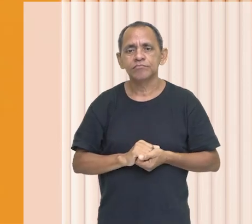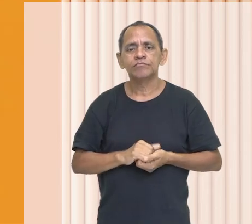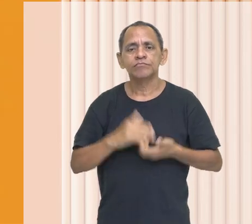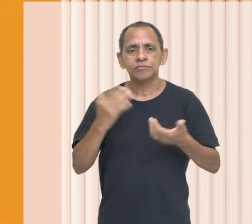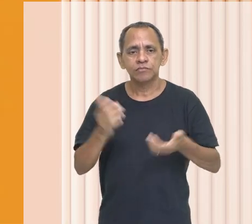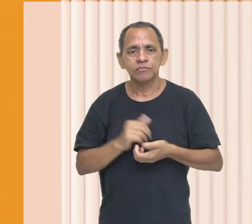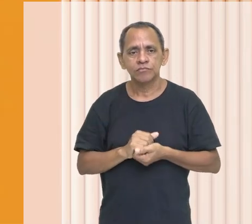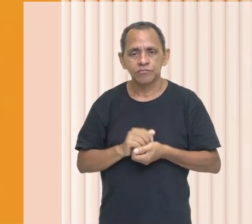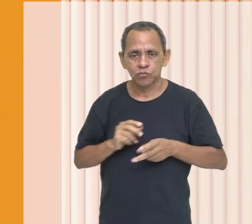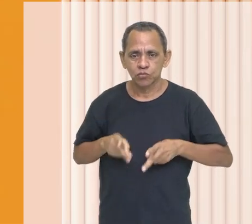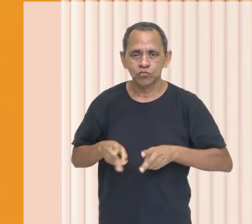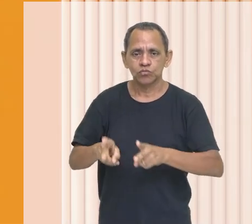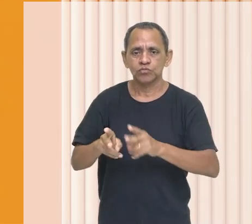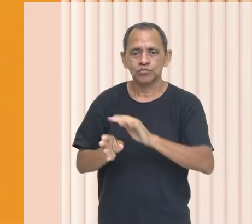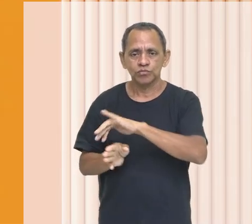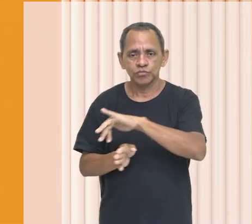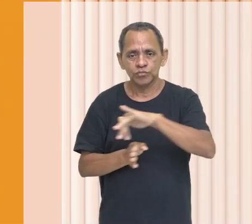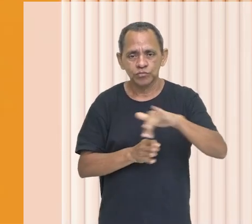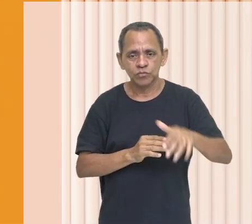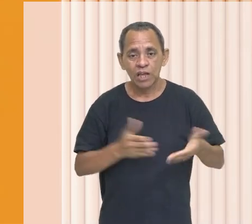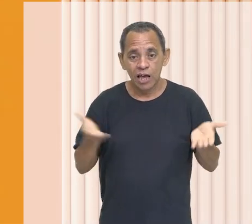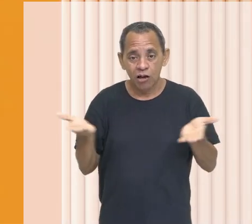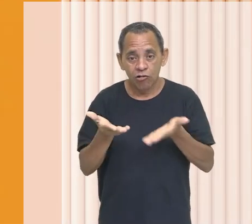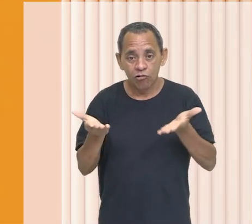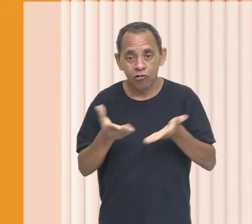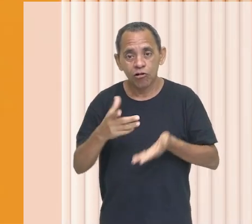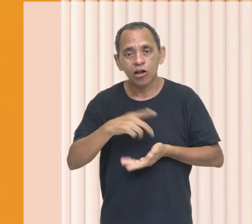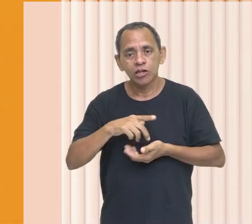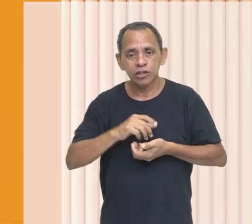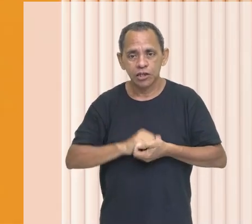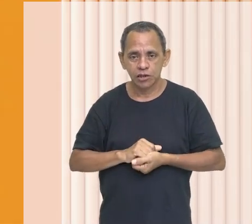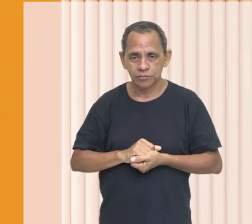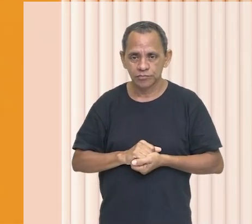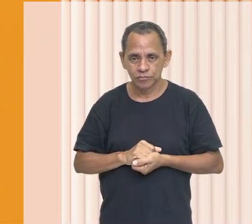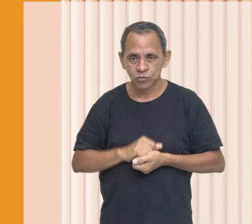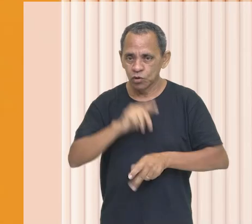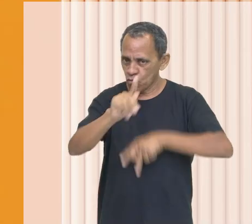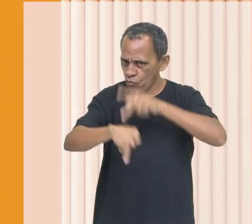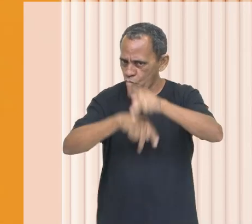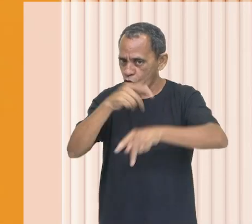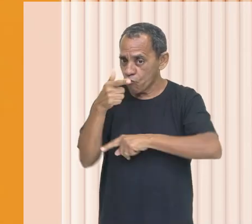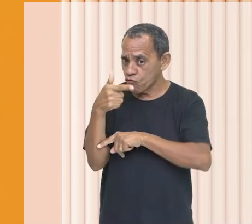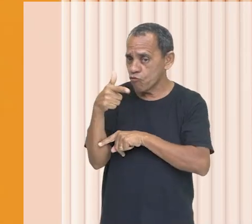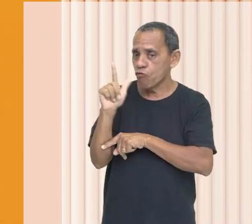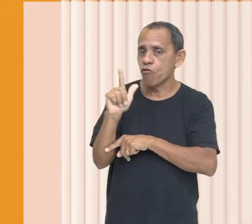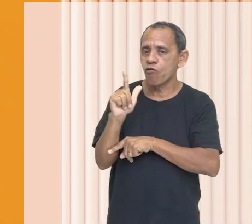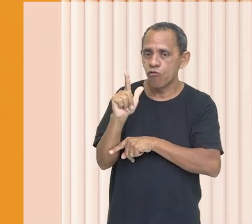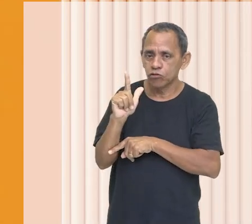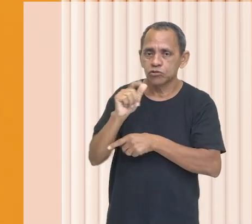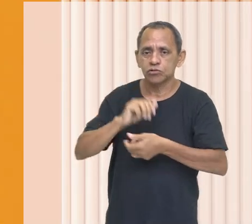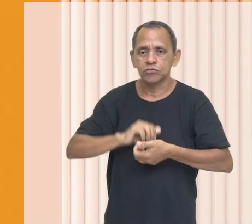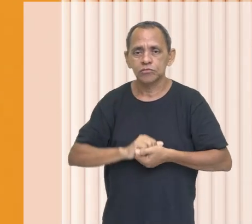nós vamos seguindo e agora vamos para outro povo, né,